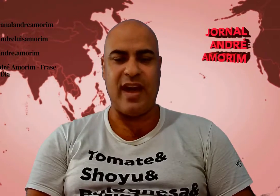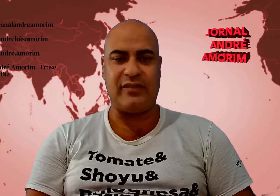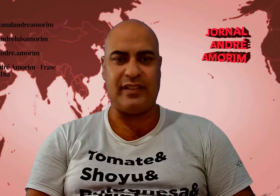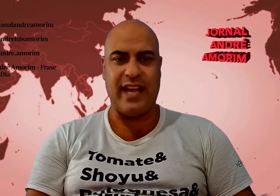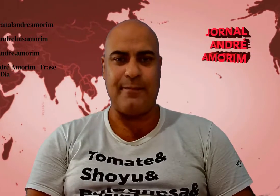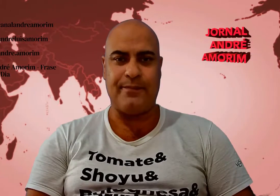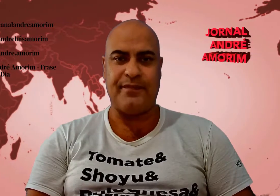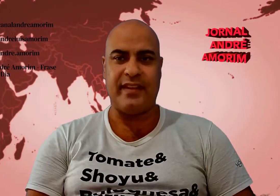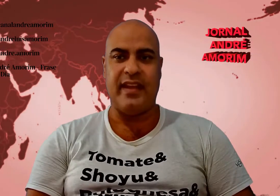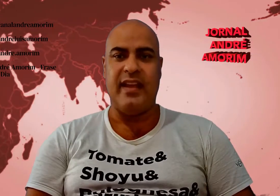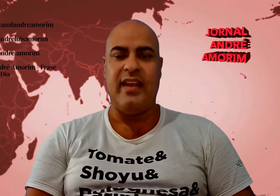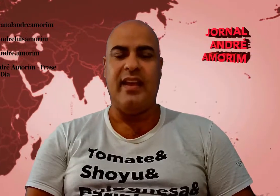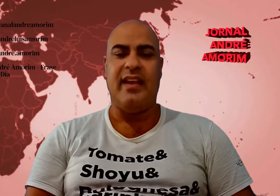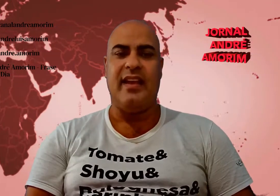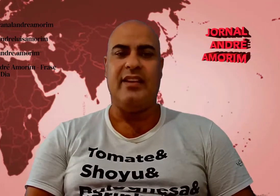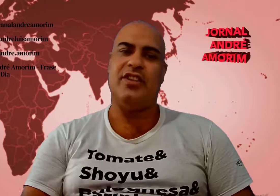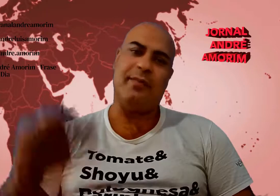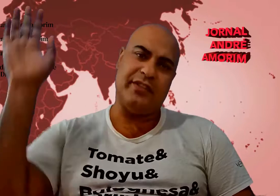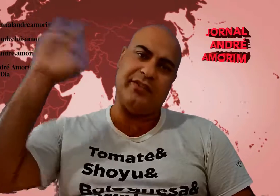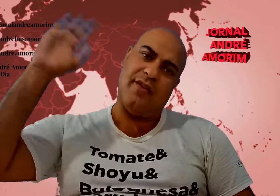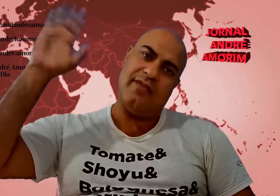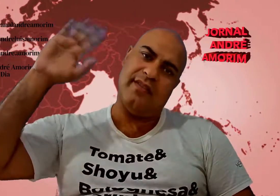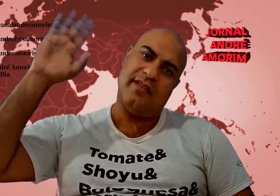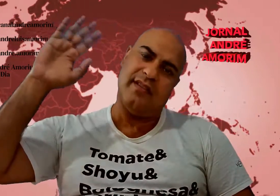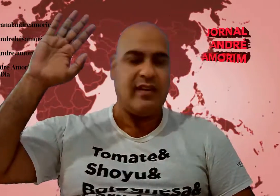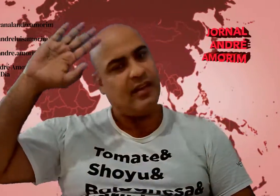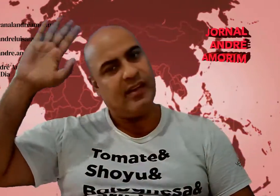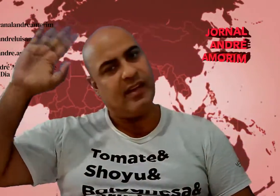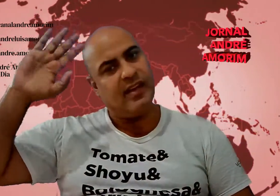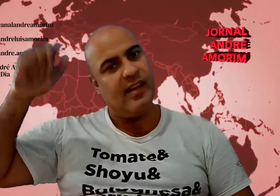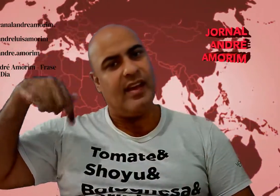dia 24, tá? Tchau, pessoal.